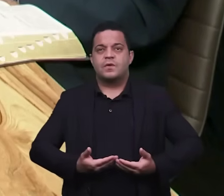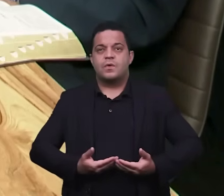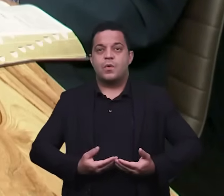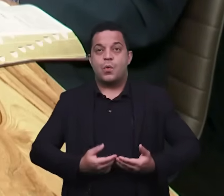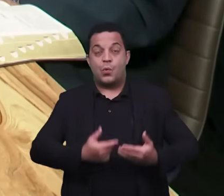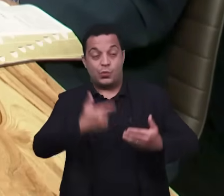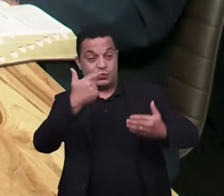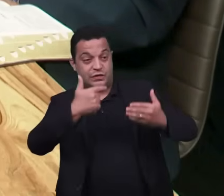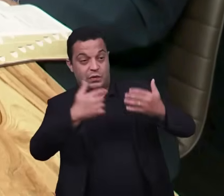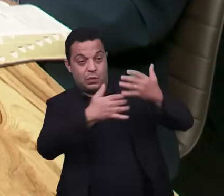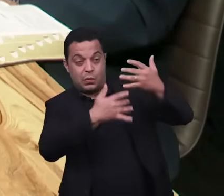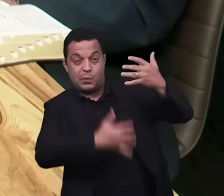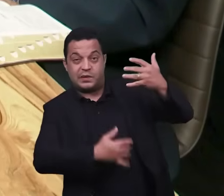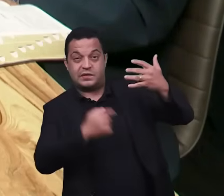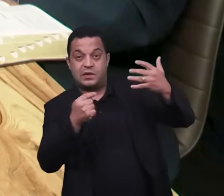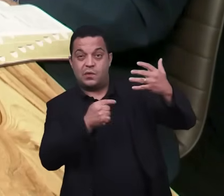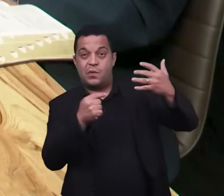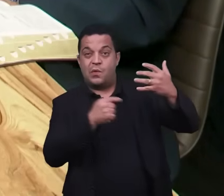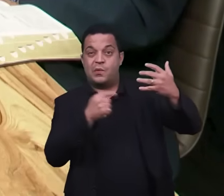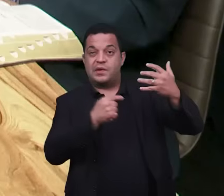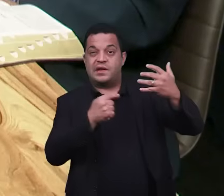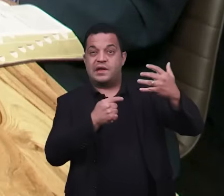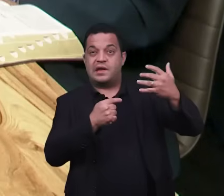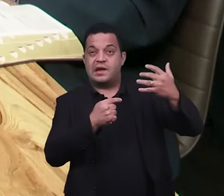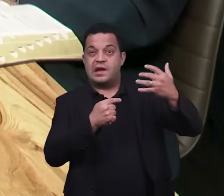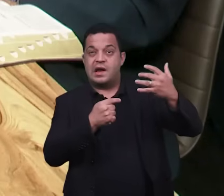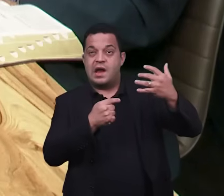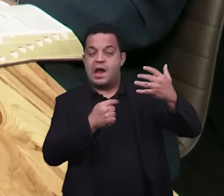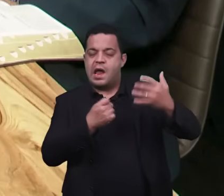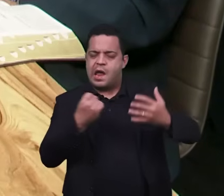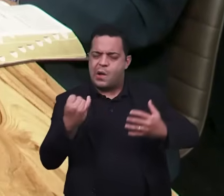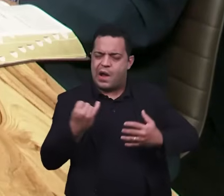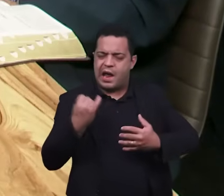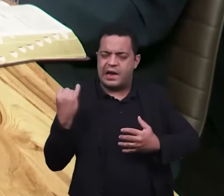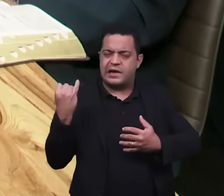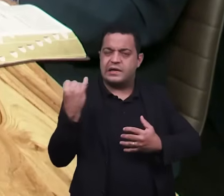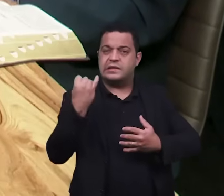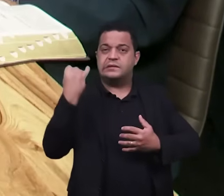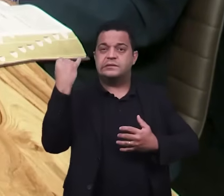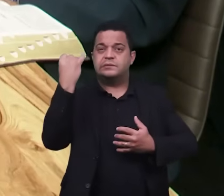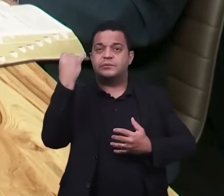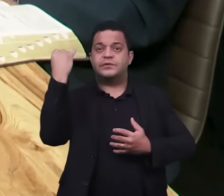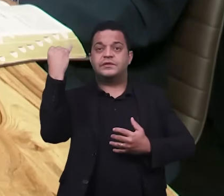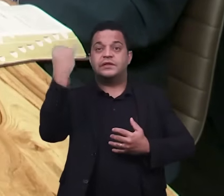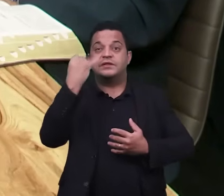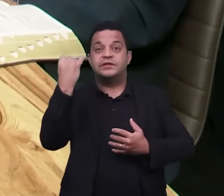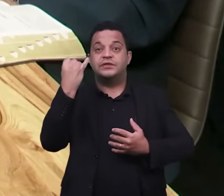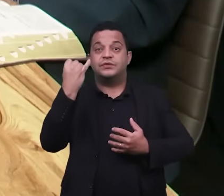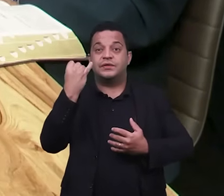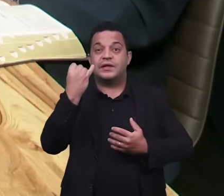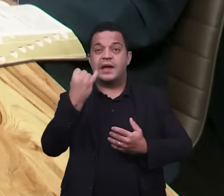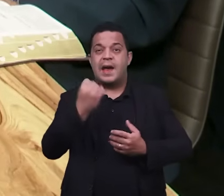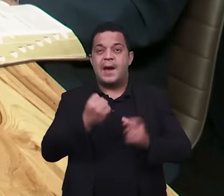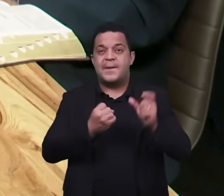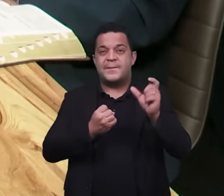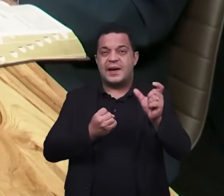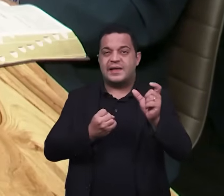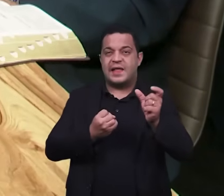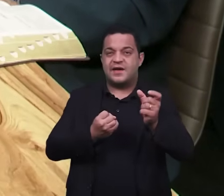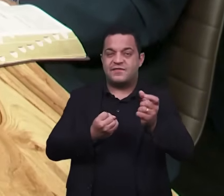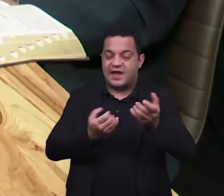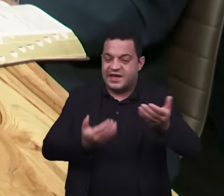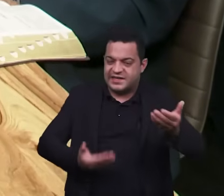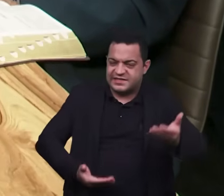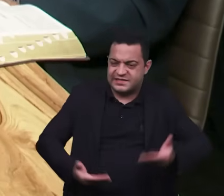palavra crente, né? Veja, acho muito importante que quando se frisa a palavra crente, pois